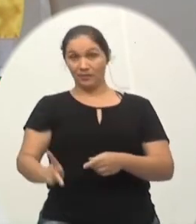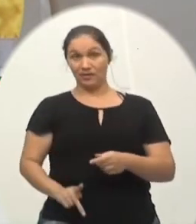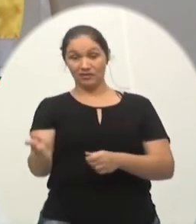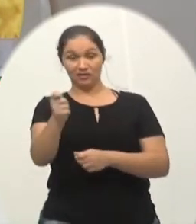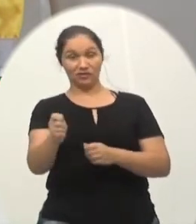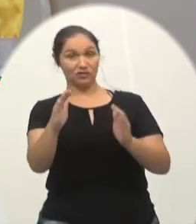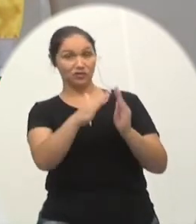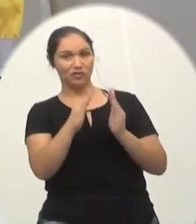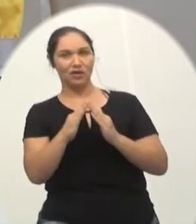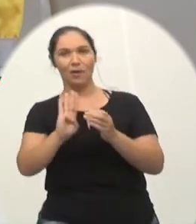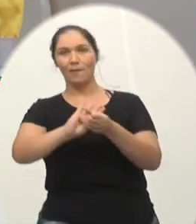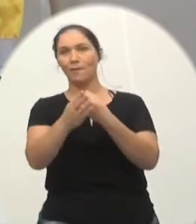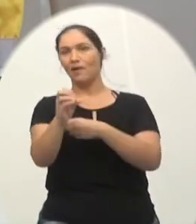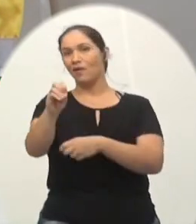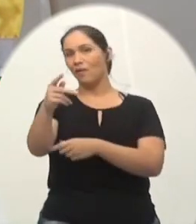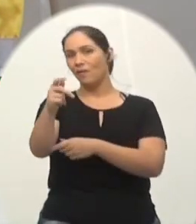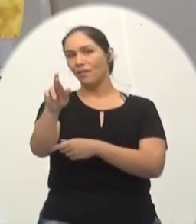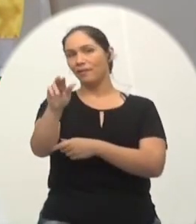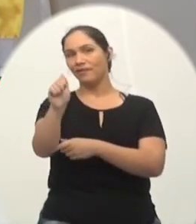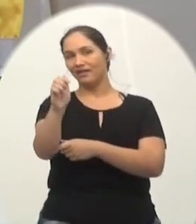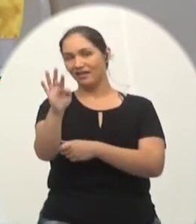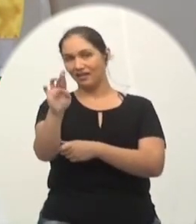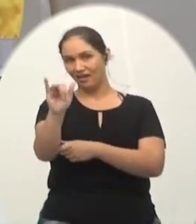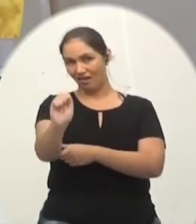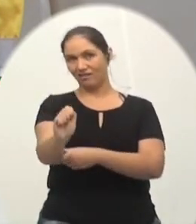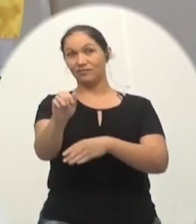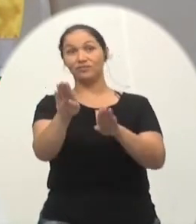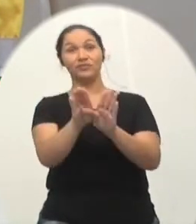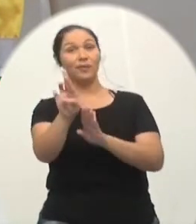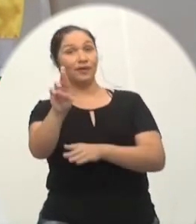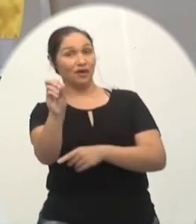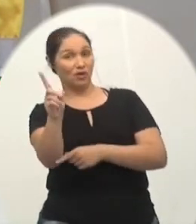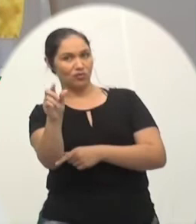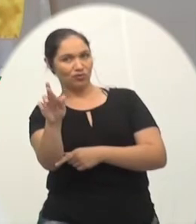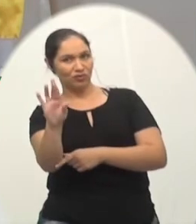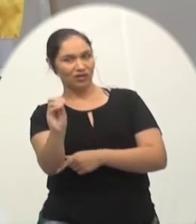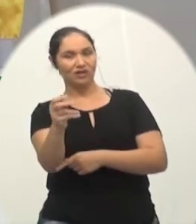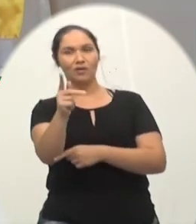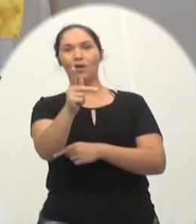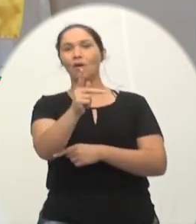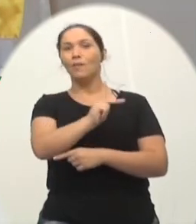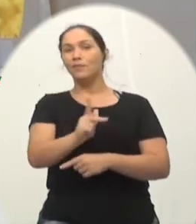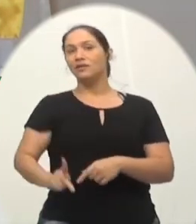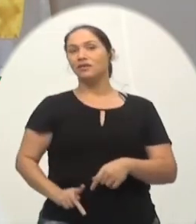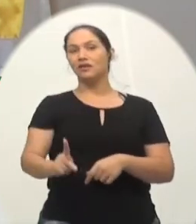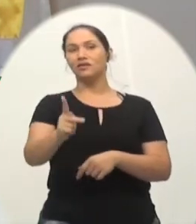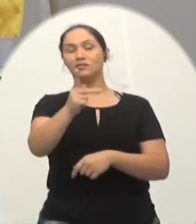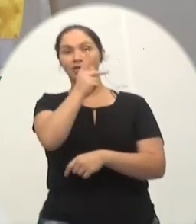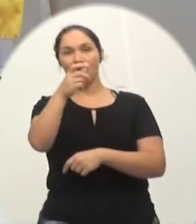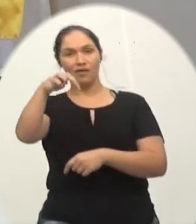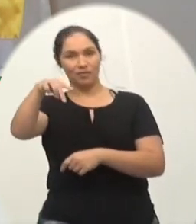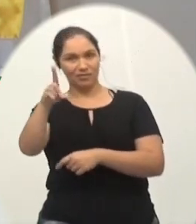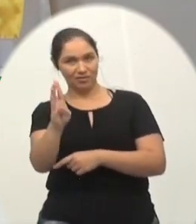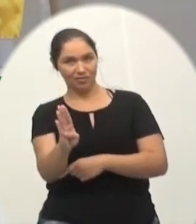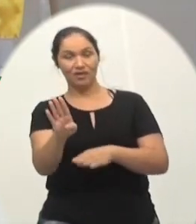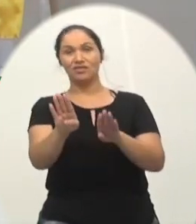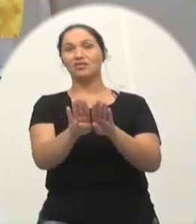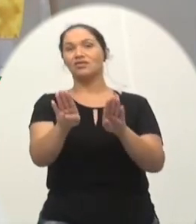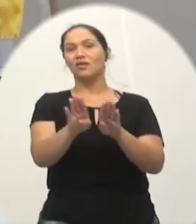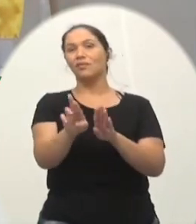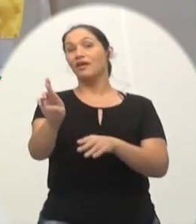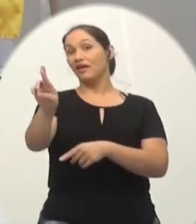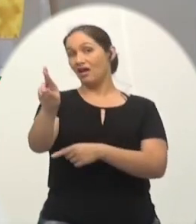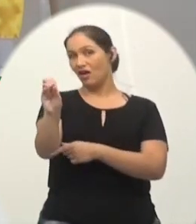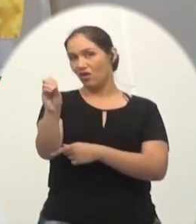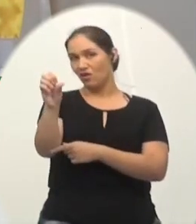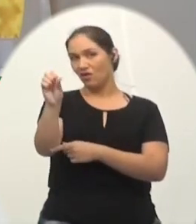Wagner Espíndola, secretário-geral, Rodrigo Duzione, presidente do MDB, Rosemary, a nossa enfermeira do SAER, da nossa